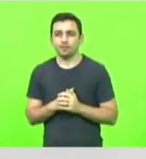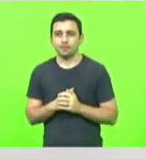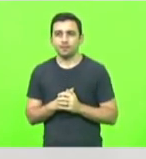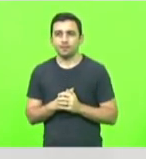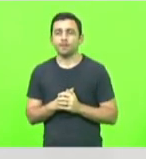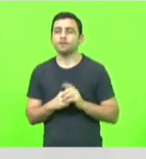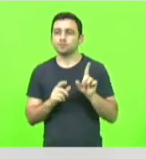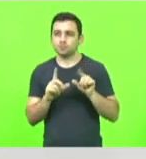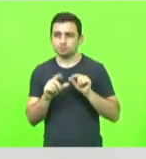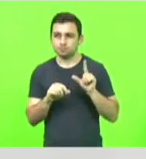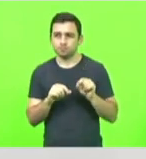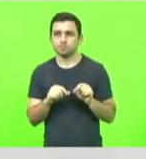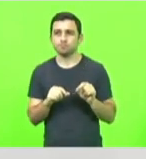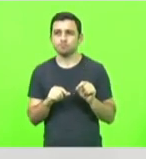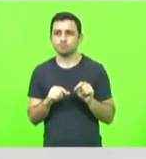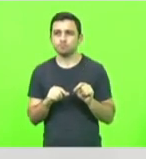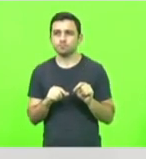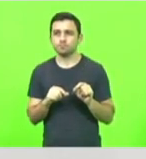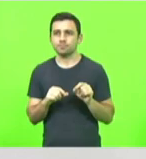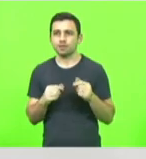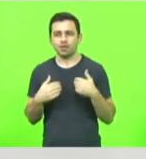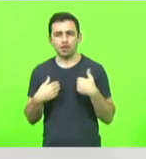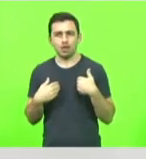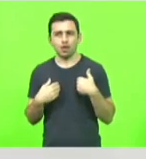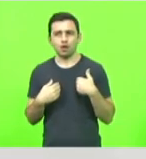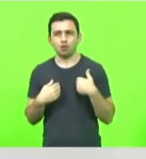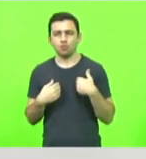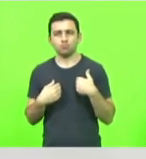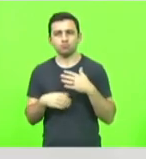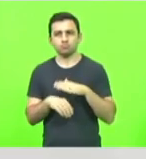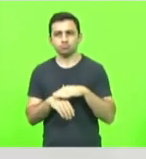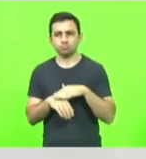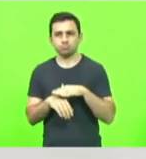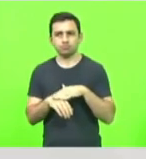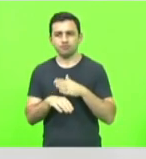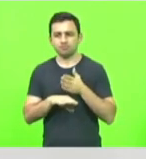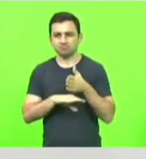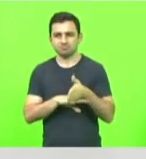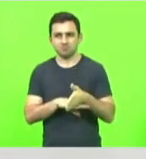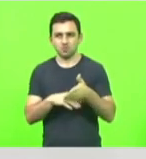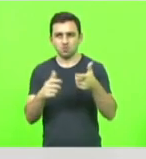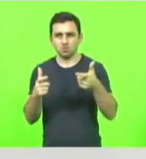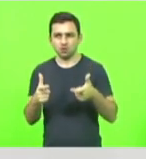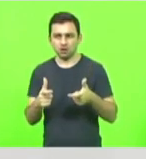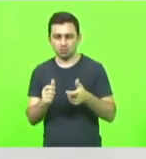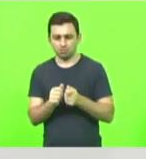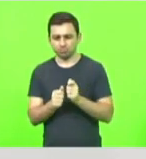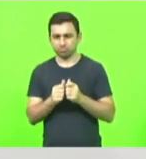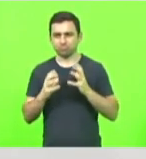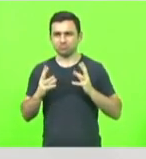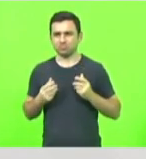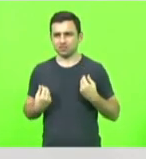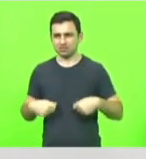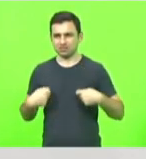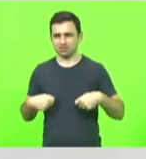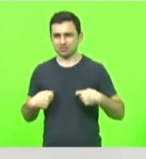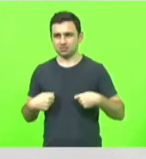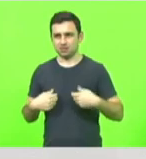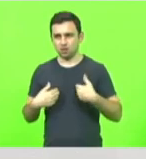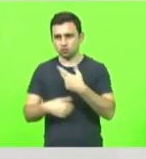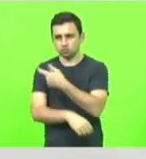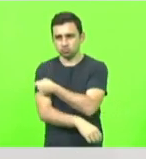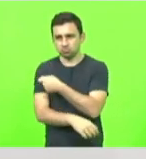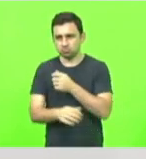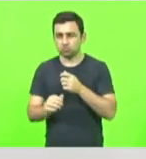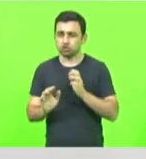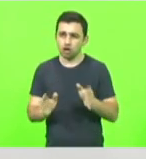escolha bem, porque eu não coloco o meu pé em lugares que me cobram passaporte sanitário, tendo eu tomado a vacina ou